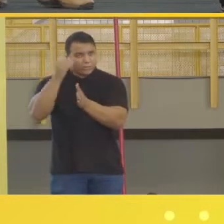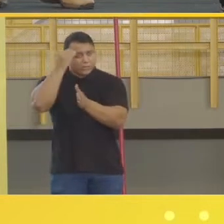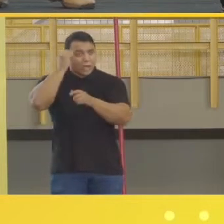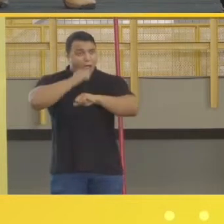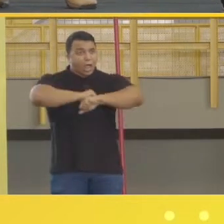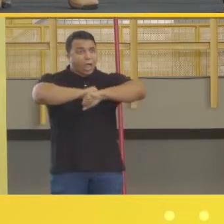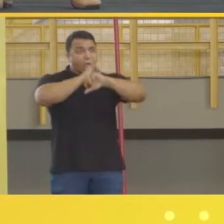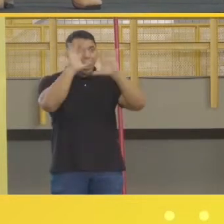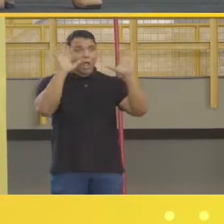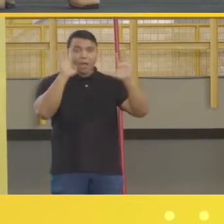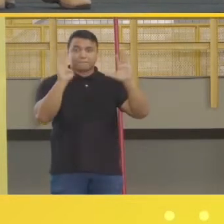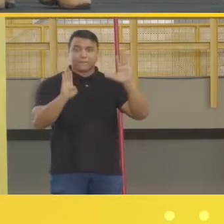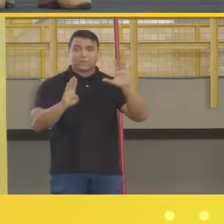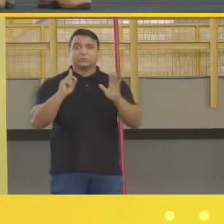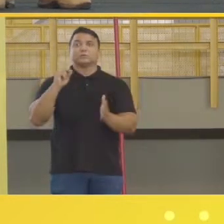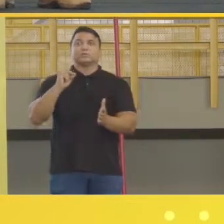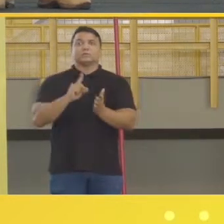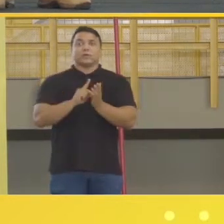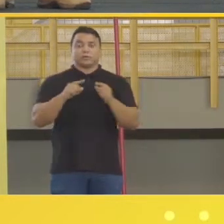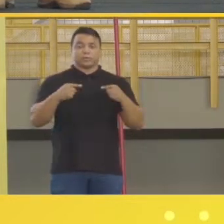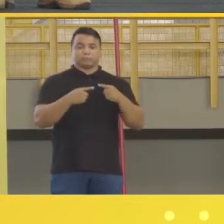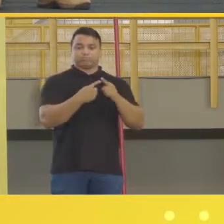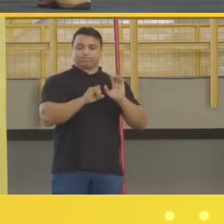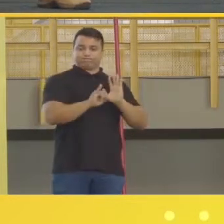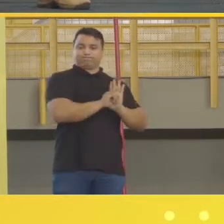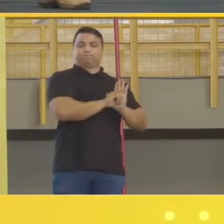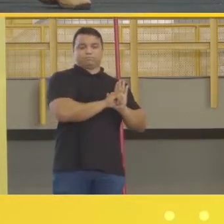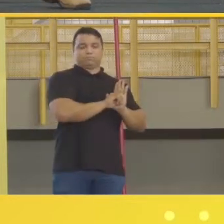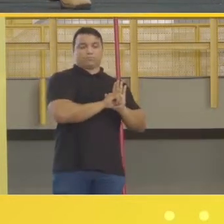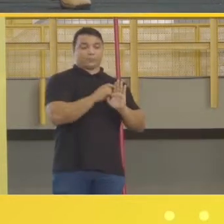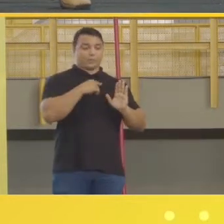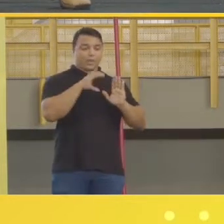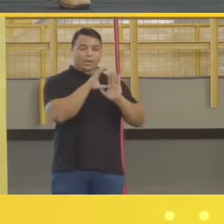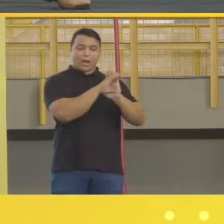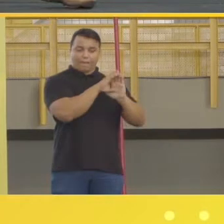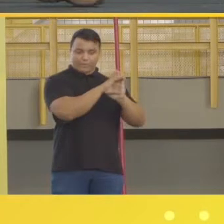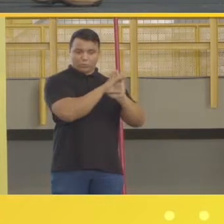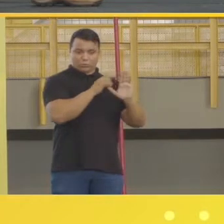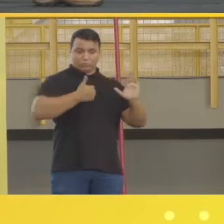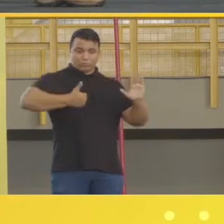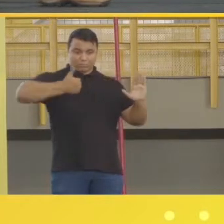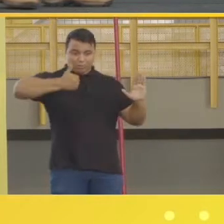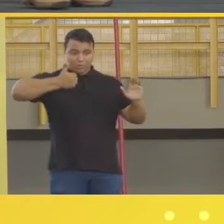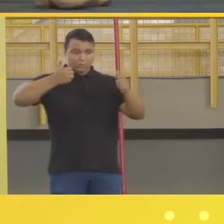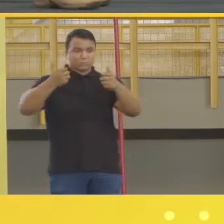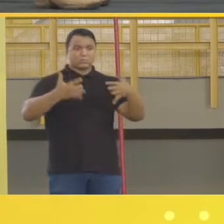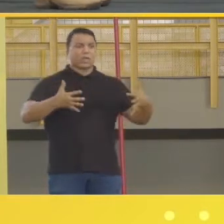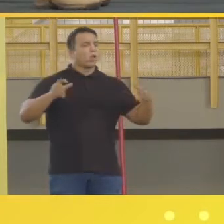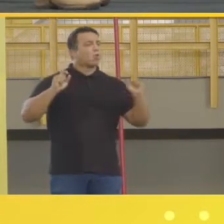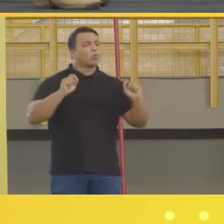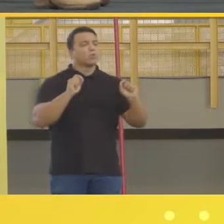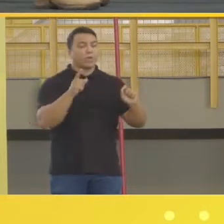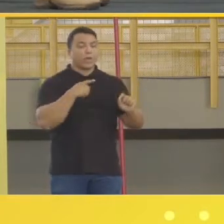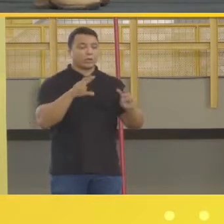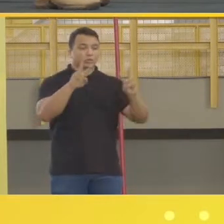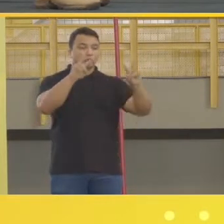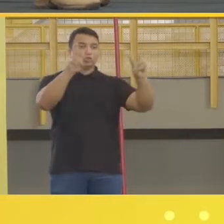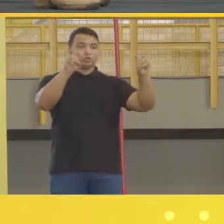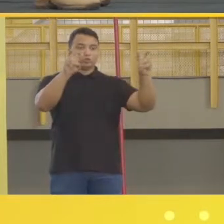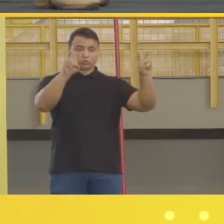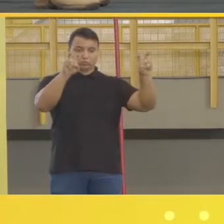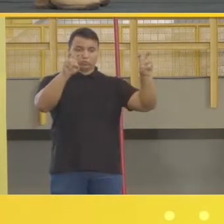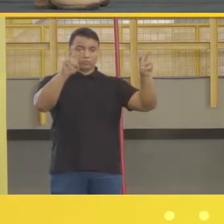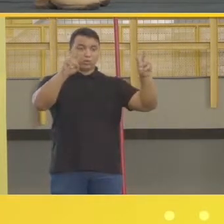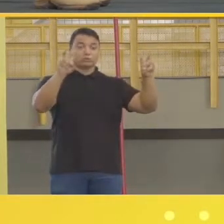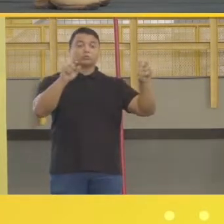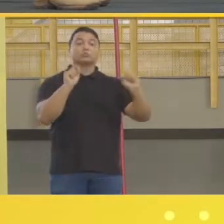que de fato faz o Brasil, Brasil. O primeiro capítulo dessa obra é exatamente o título, A